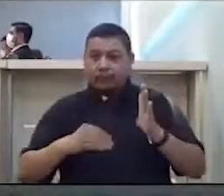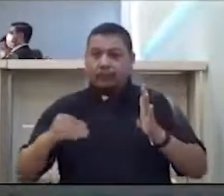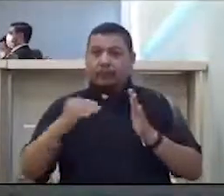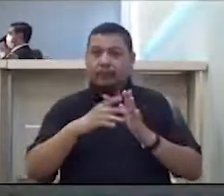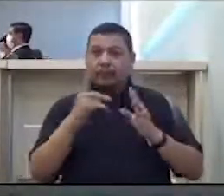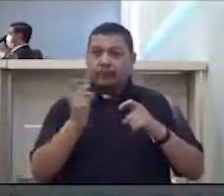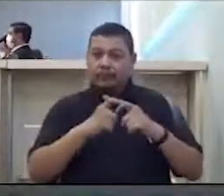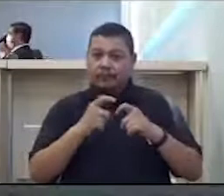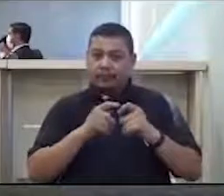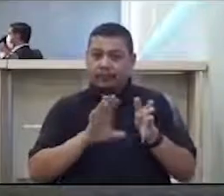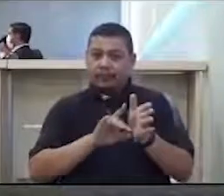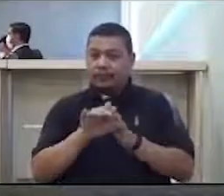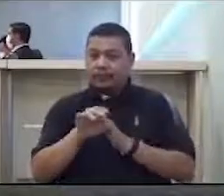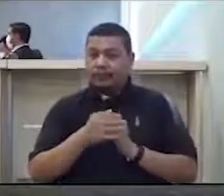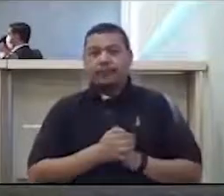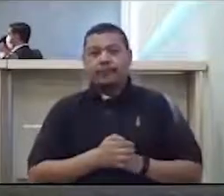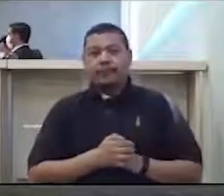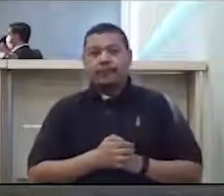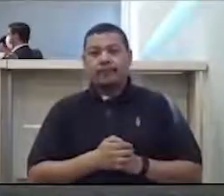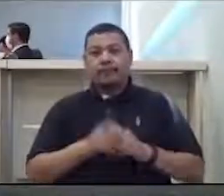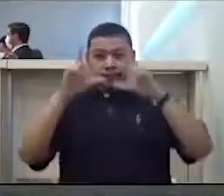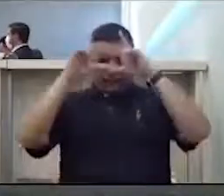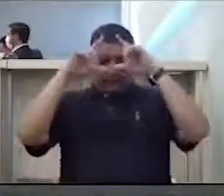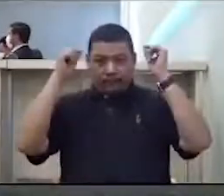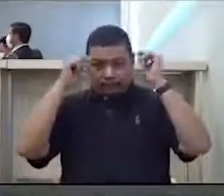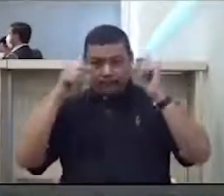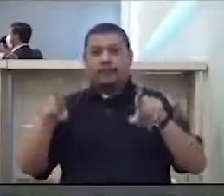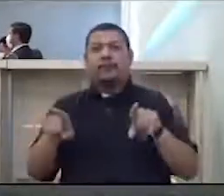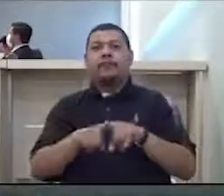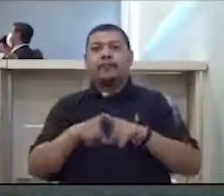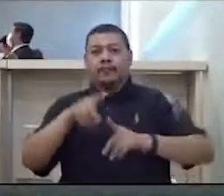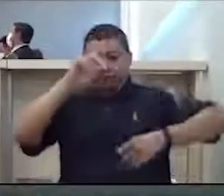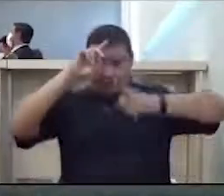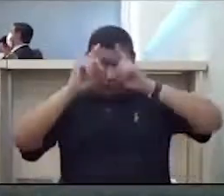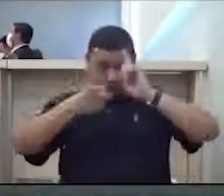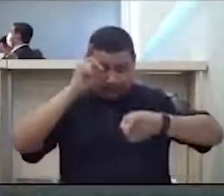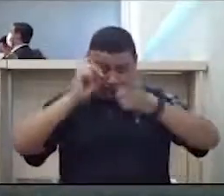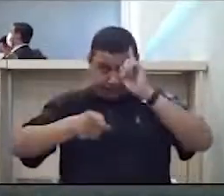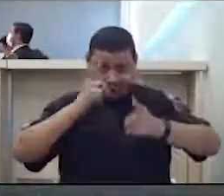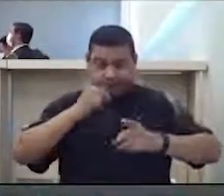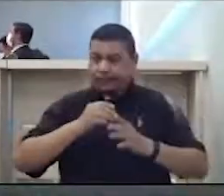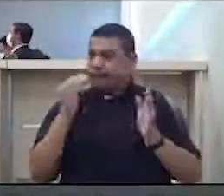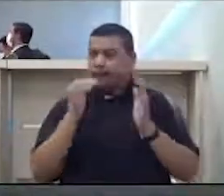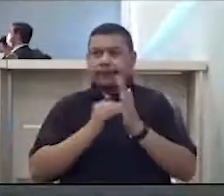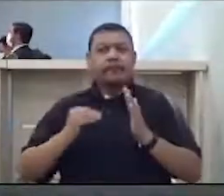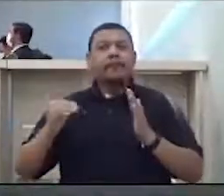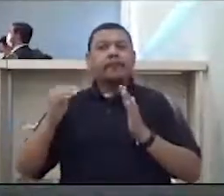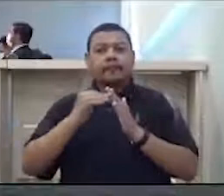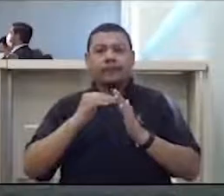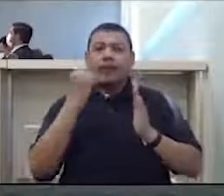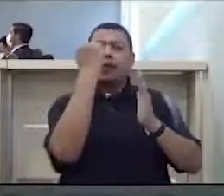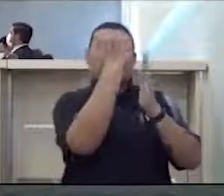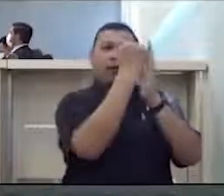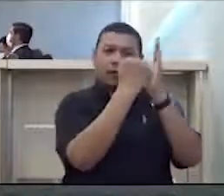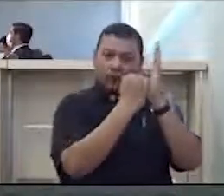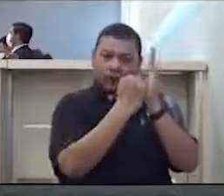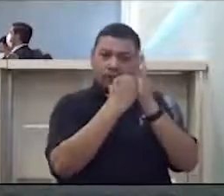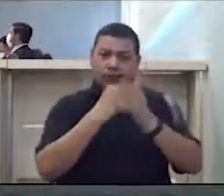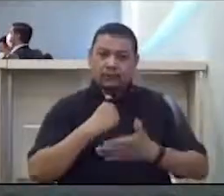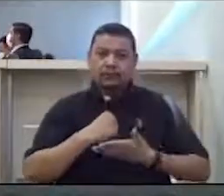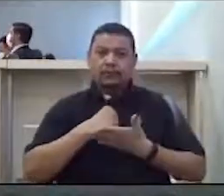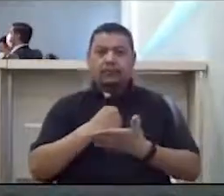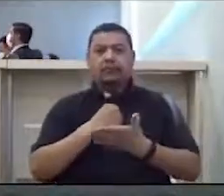de Cacoal, aos enfermeiros, aos técnicos, todos que cooperam na área